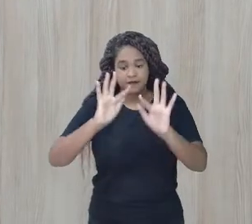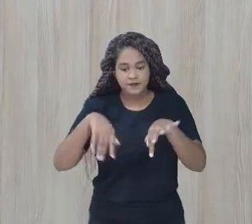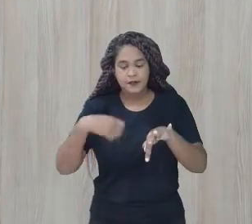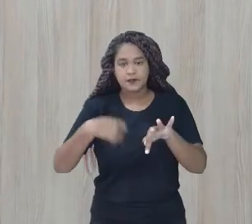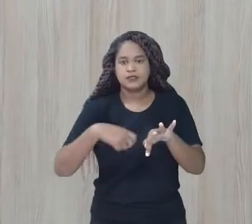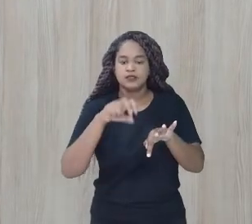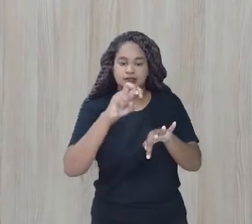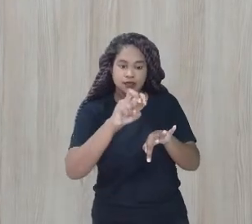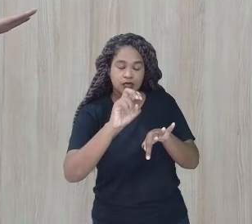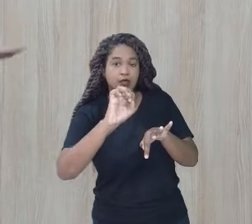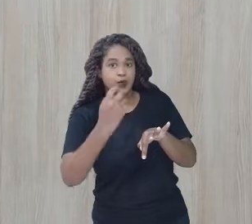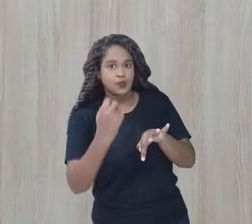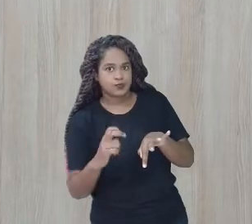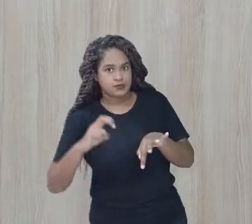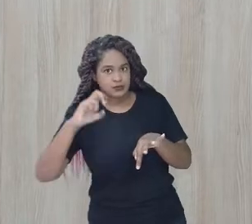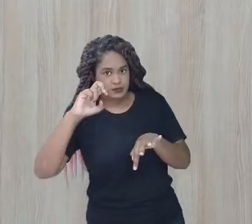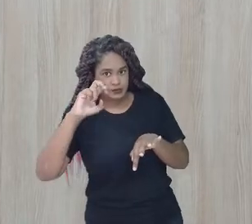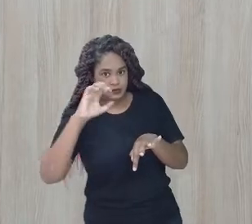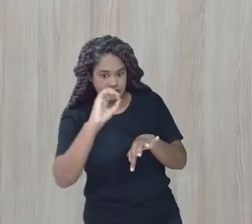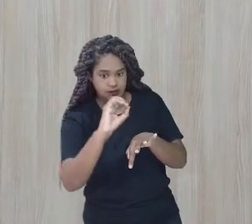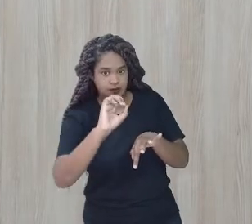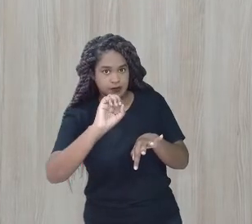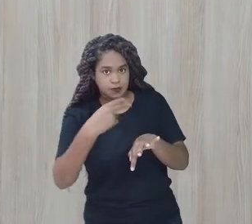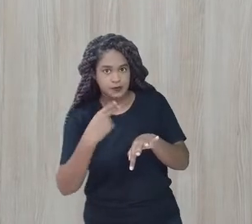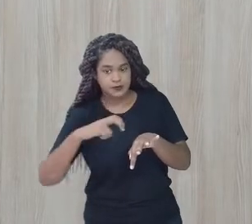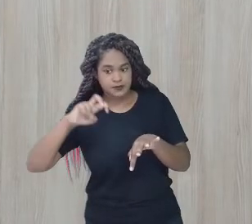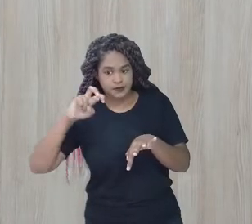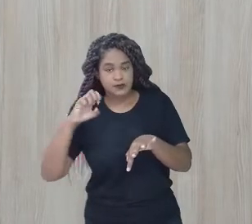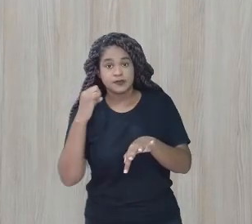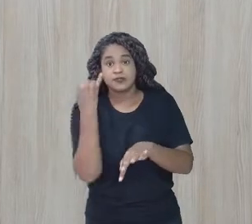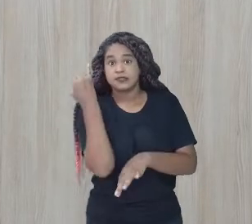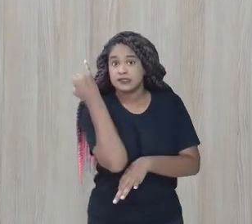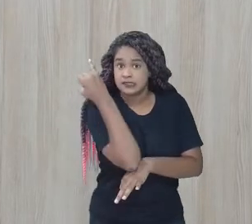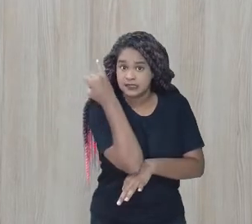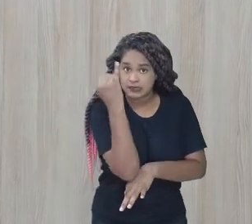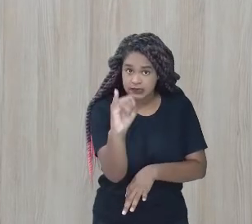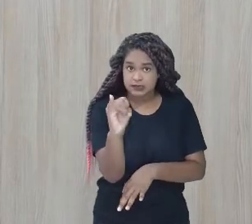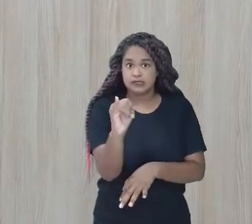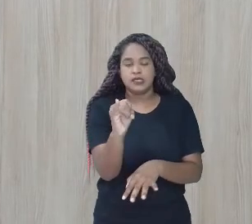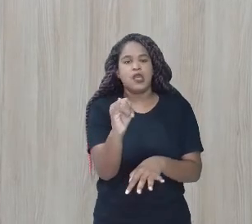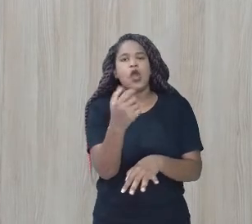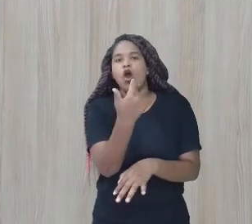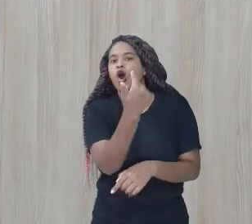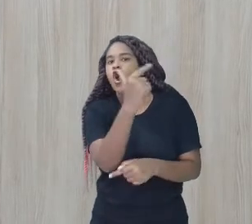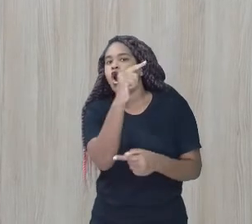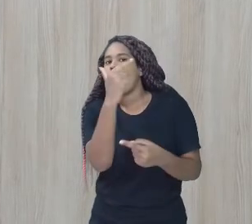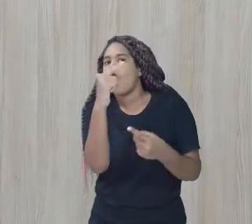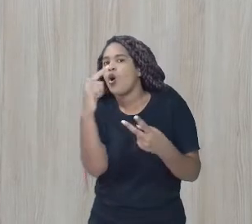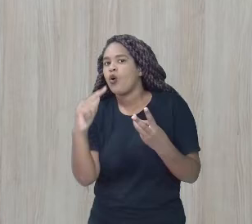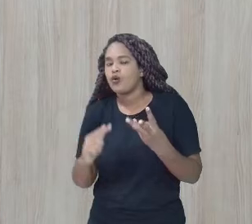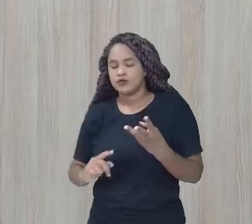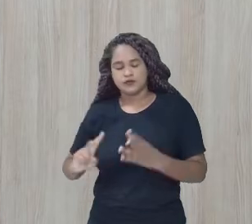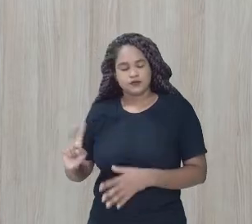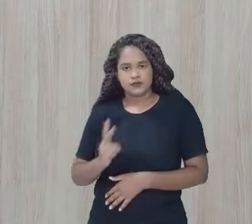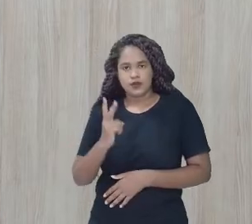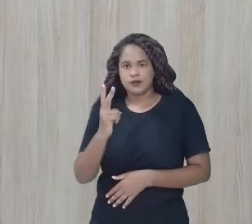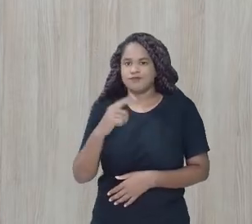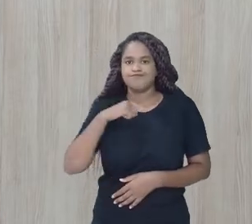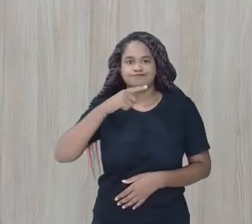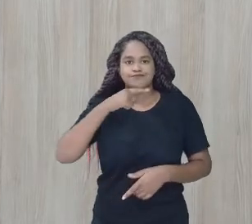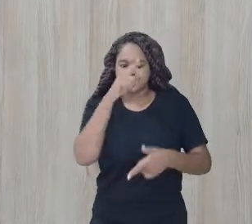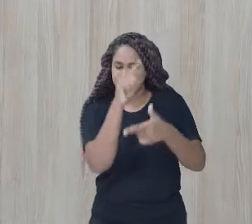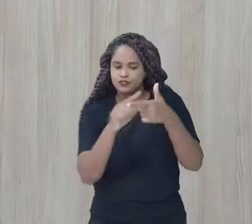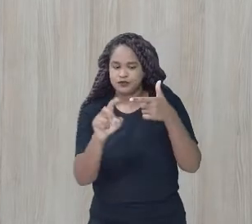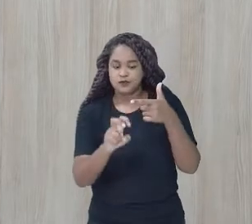outro valor, não divide de maneira exata por 5, perdão. A gente está falando de números naturais, tá? Se a gente